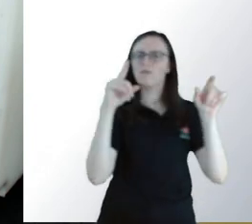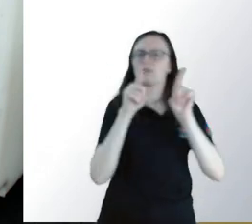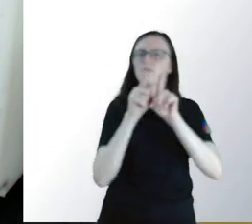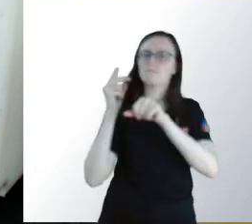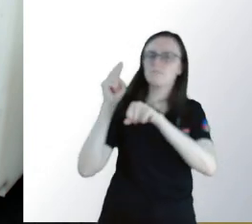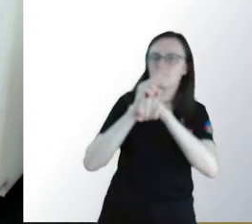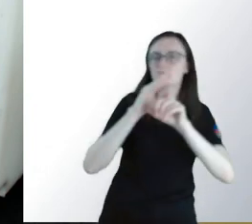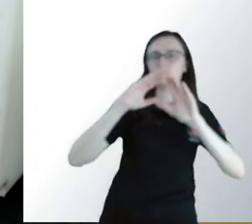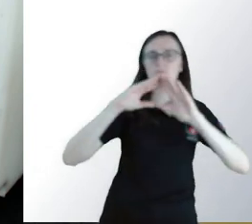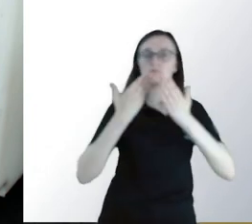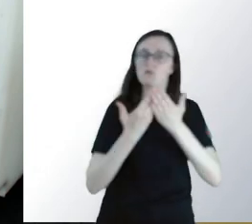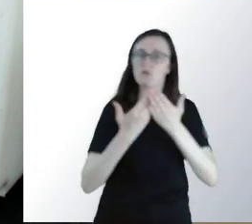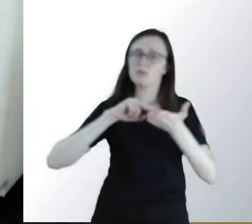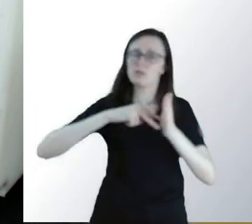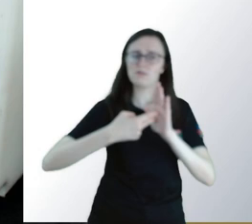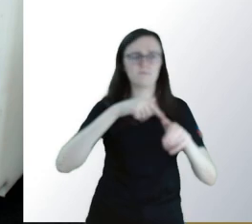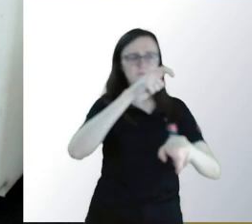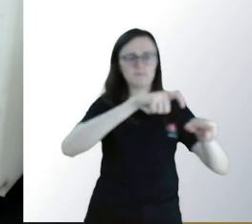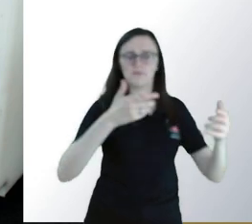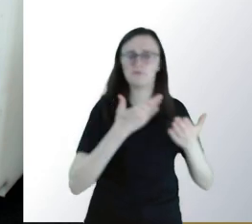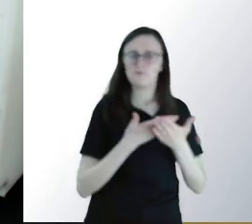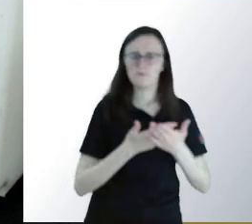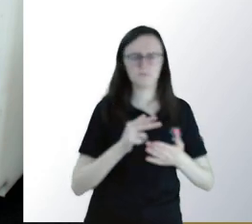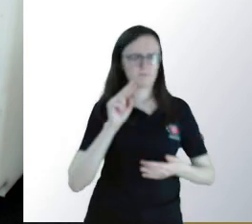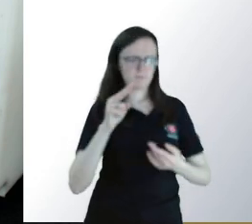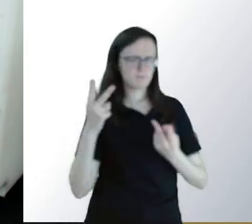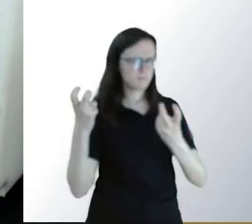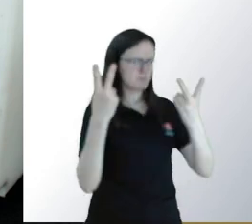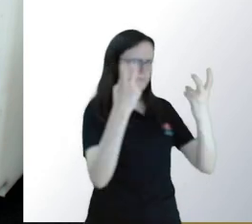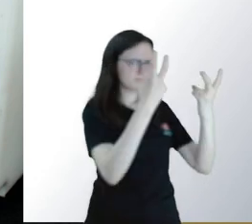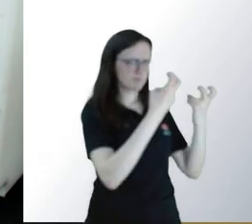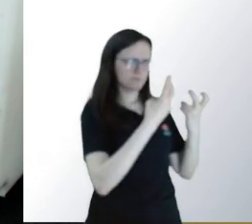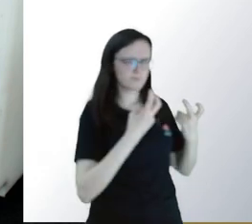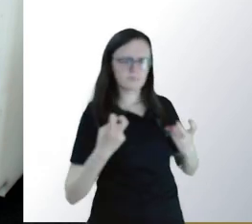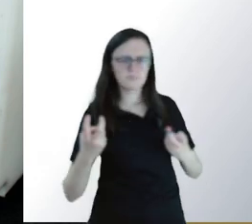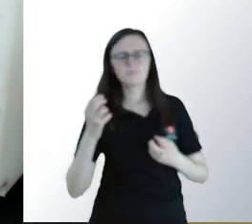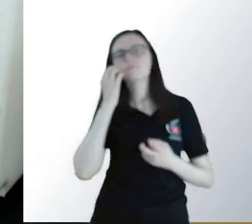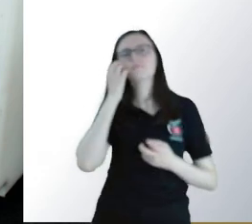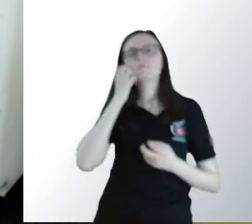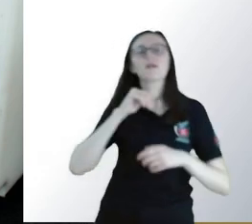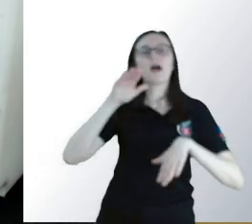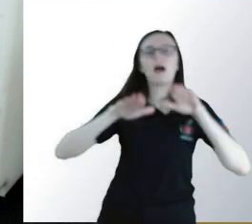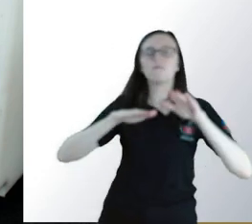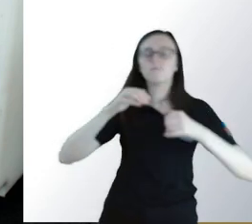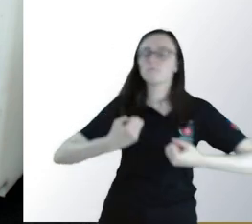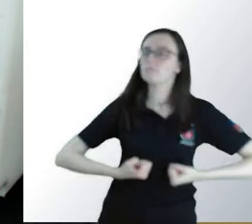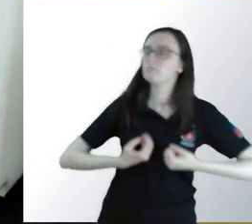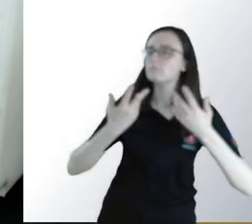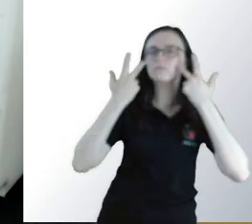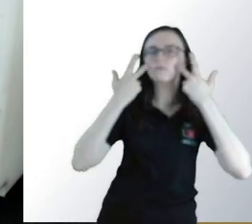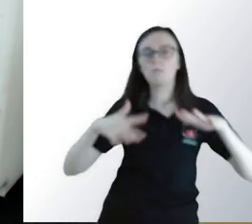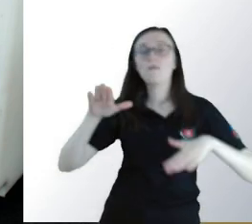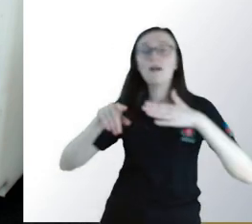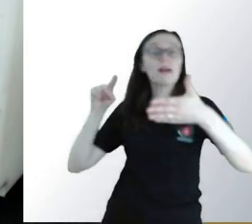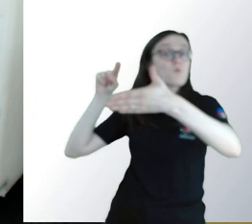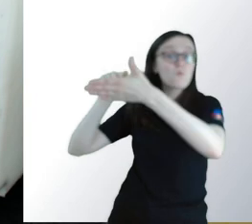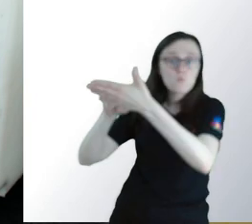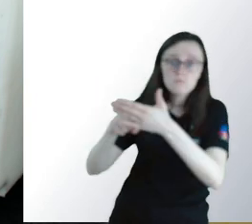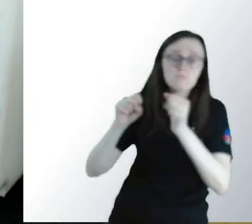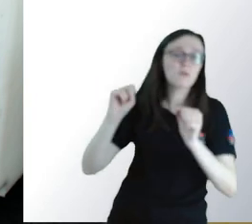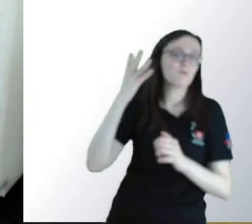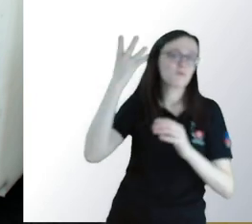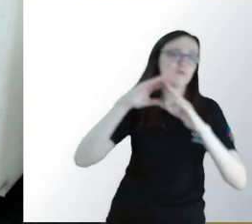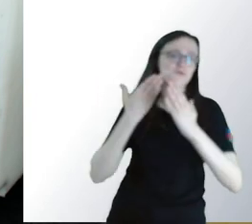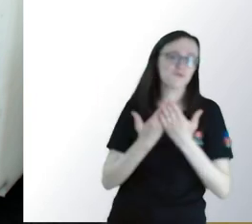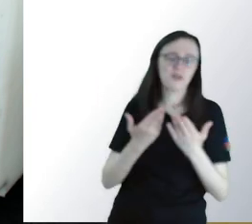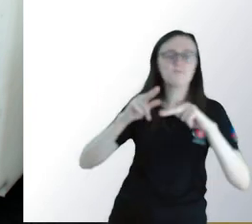proteção que a escola significa para esses adolescentes. Às vezes, uma revelação espontânea, uma denúncia, vai acontecer na